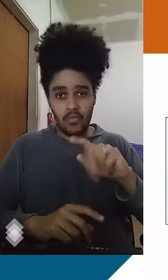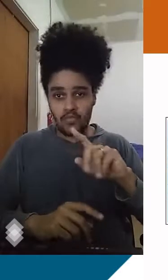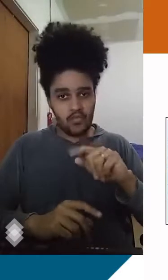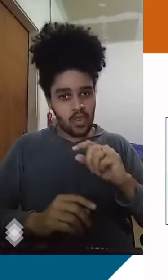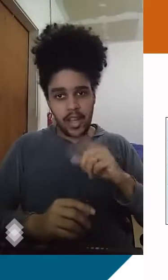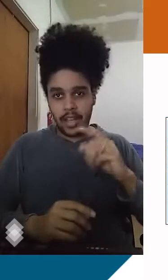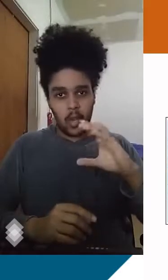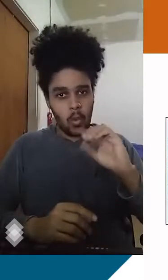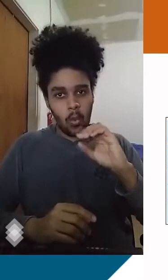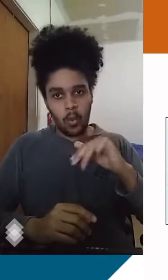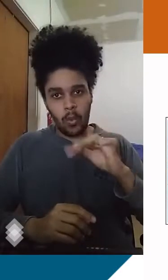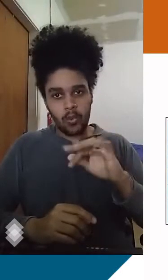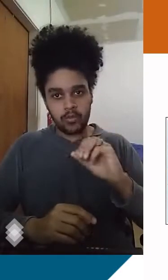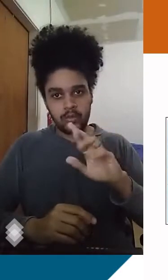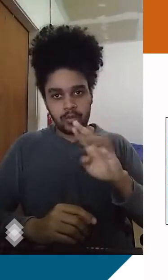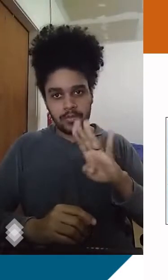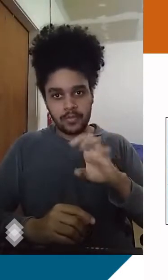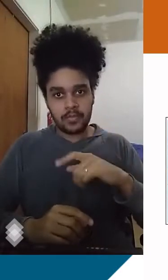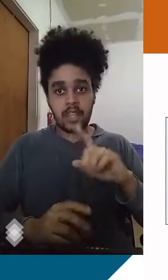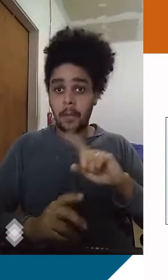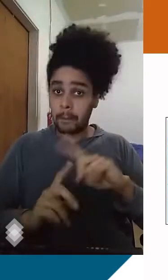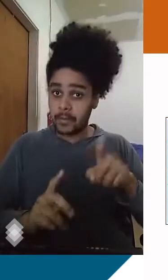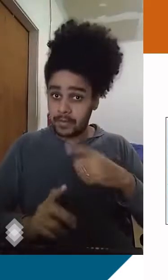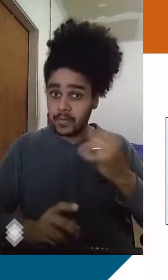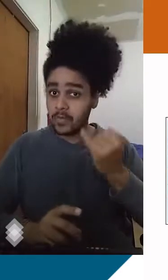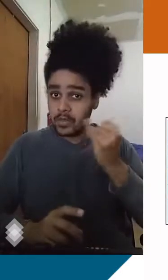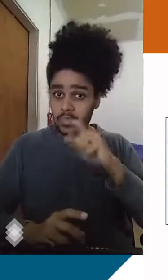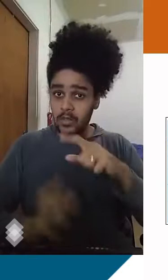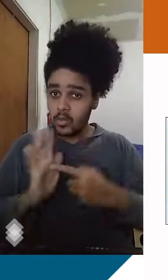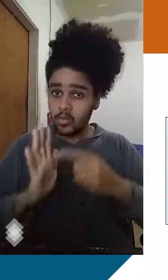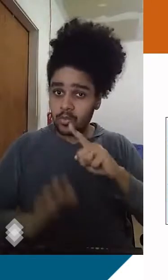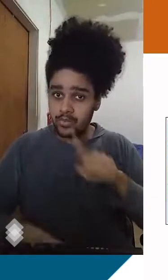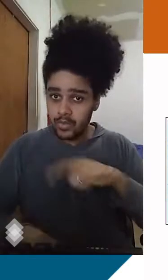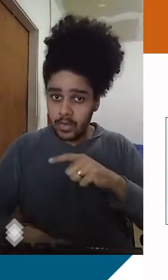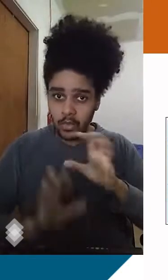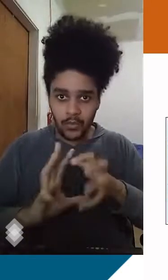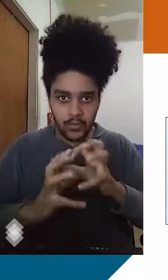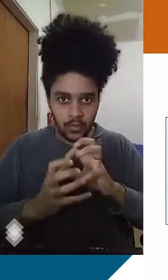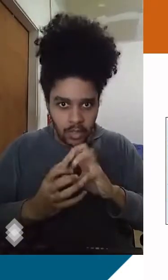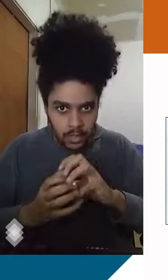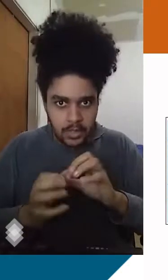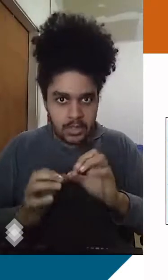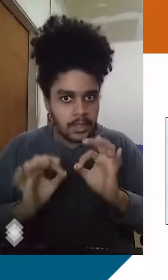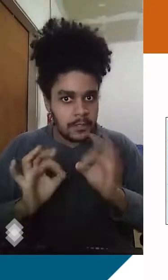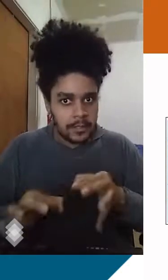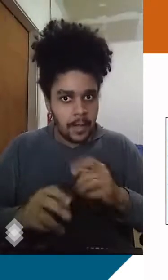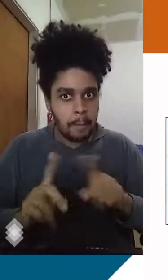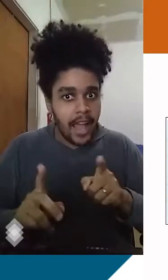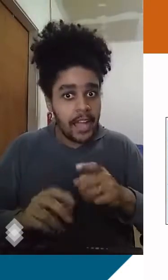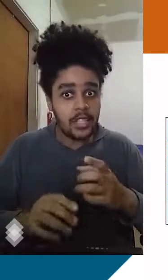Porque ela não é uma projeção conforme, mas ela se compromete a mostrar, se não o formato